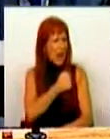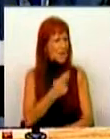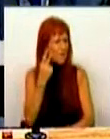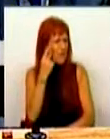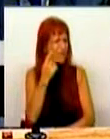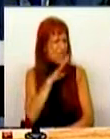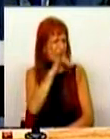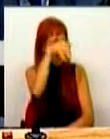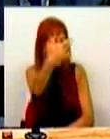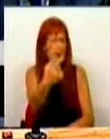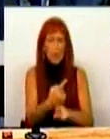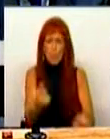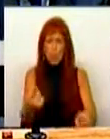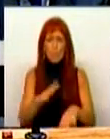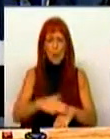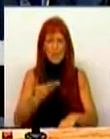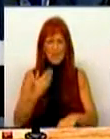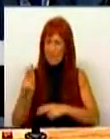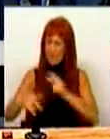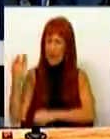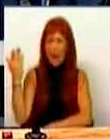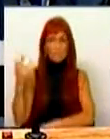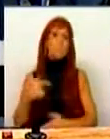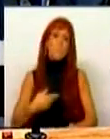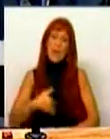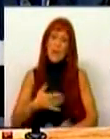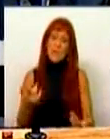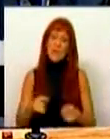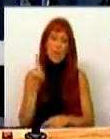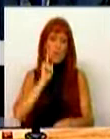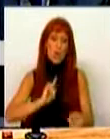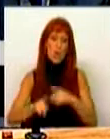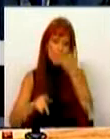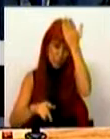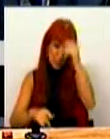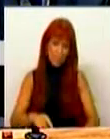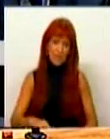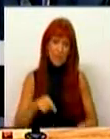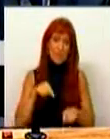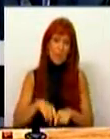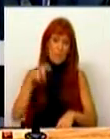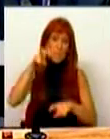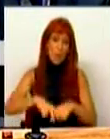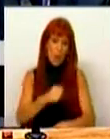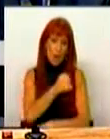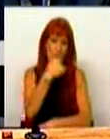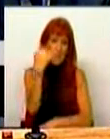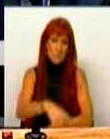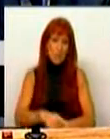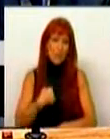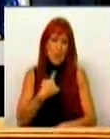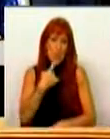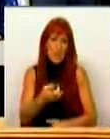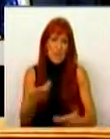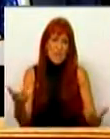de família por dívidas fiscais. Foi pena que, enquanto a Sra. Deputada teve o pelouro da habitação, não